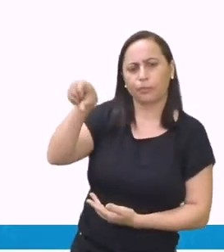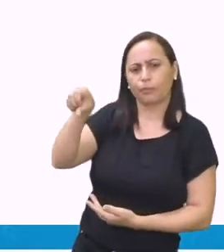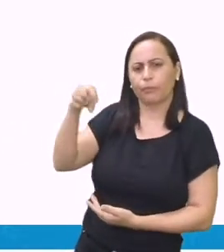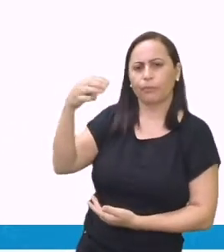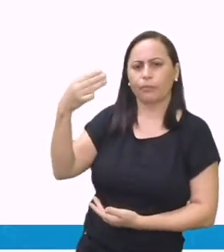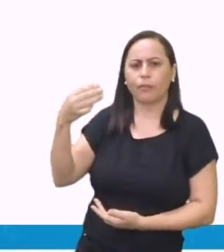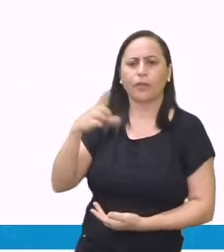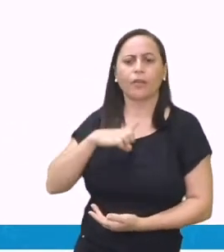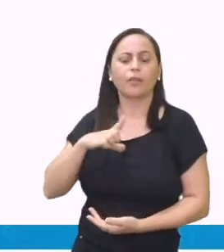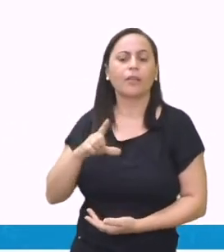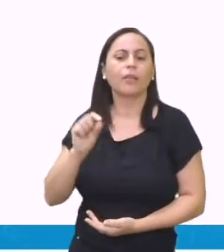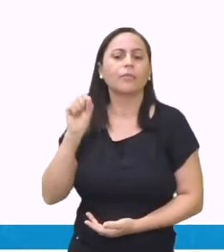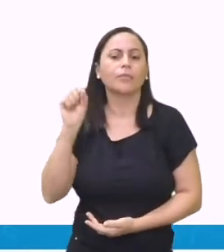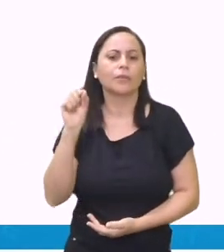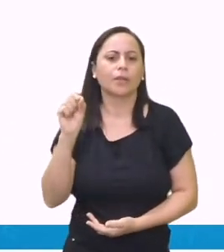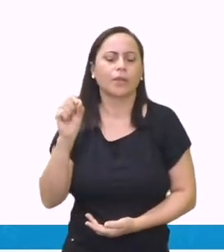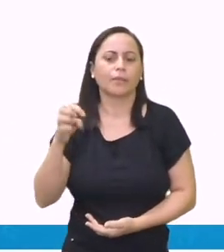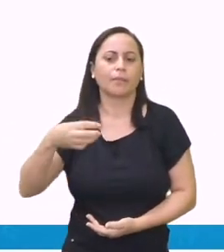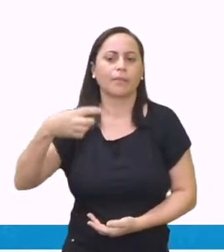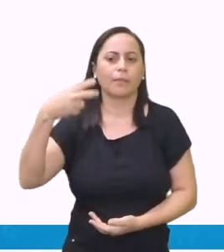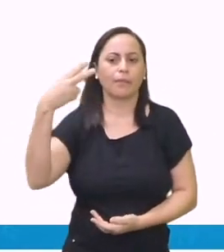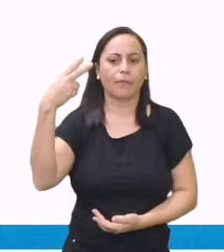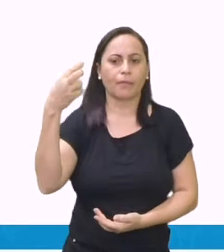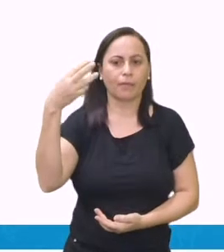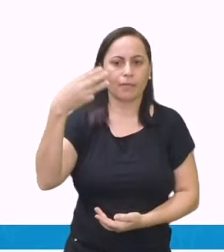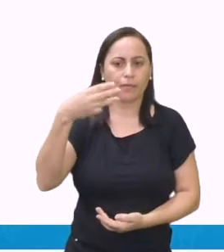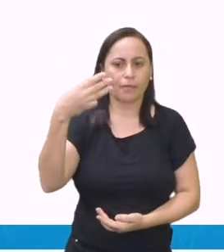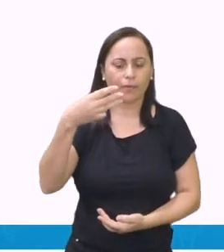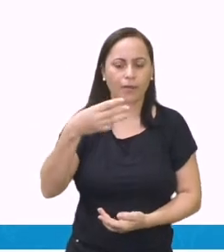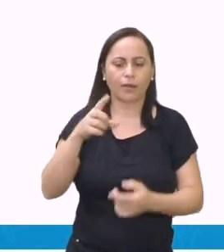393, eu tenho 3 unidades,